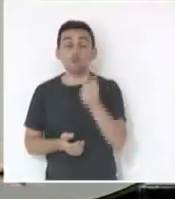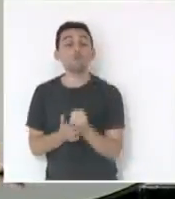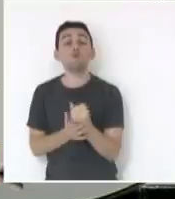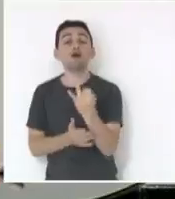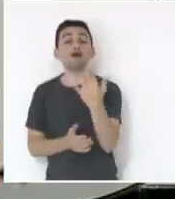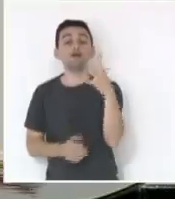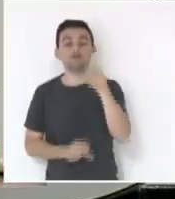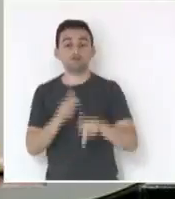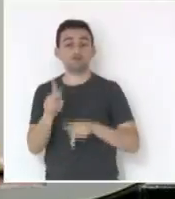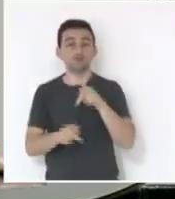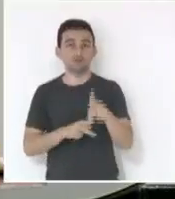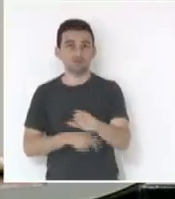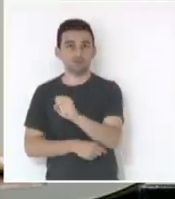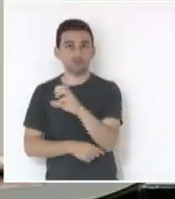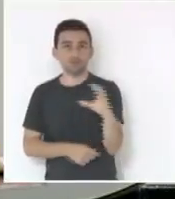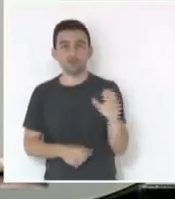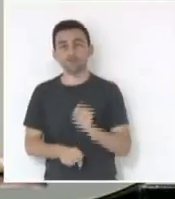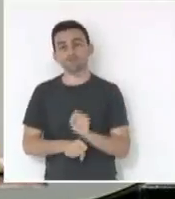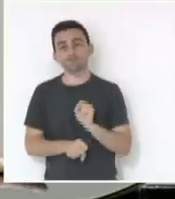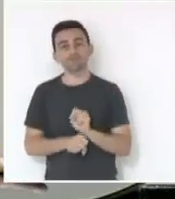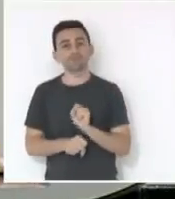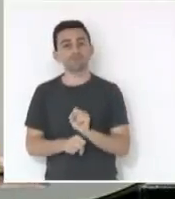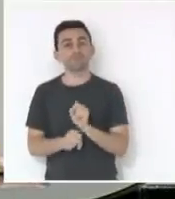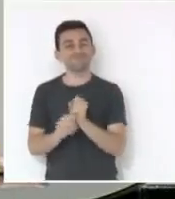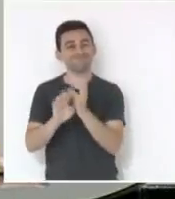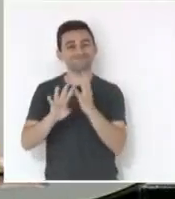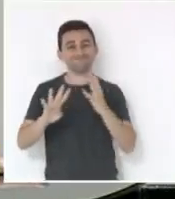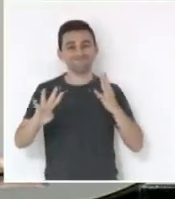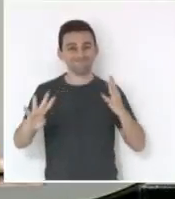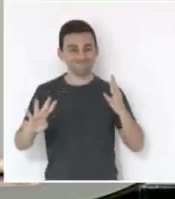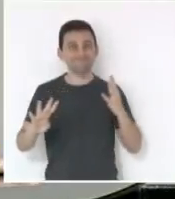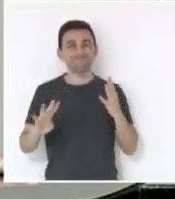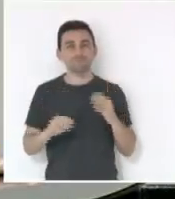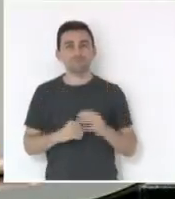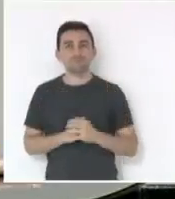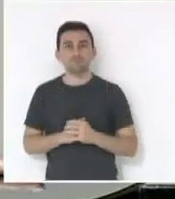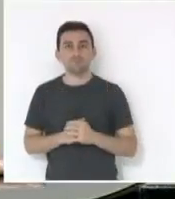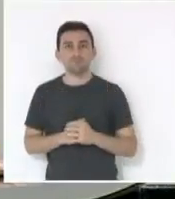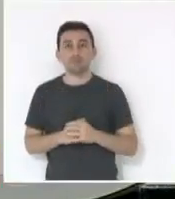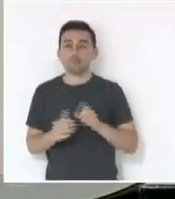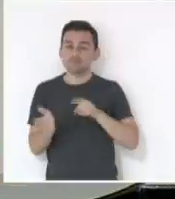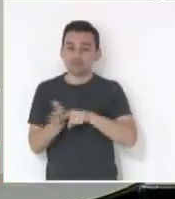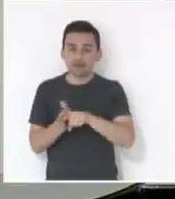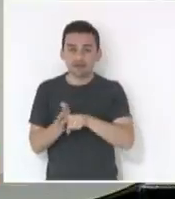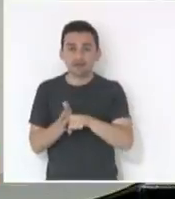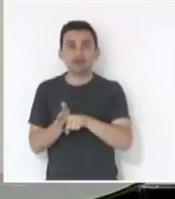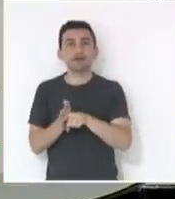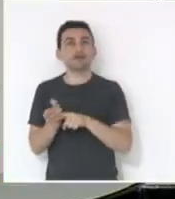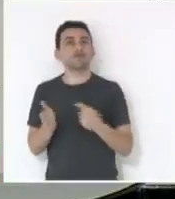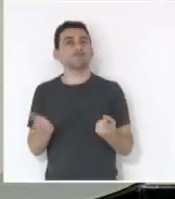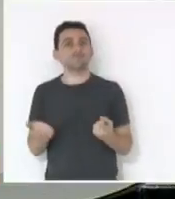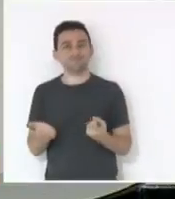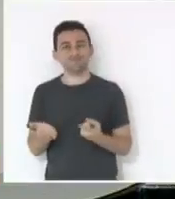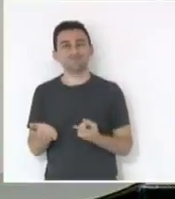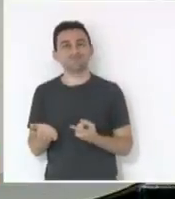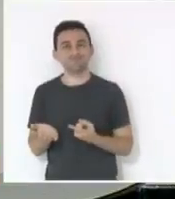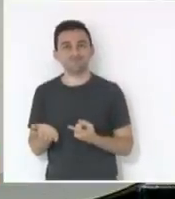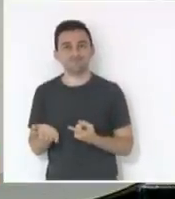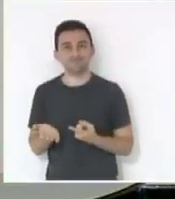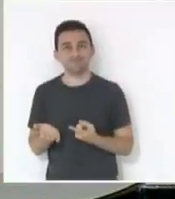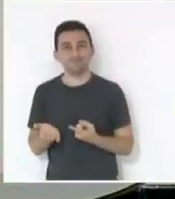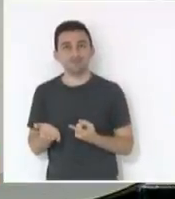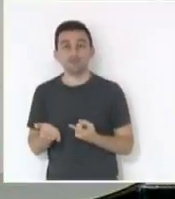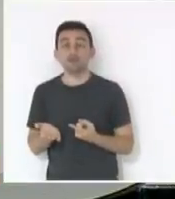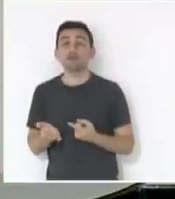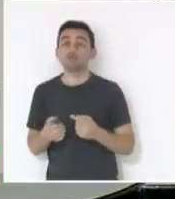catarinenses que estão aguardando nas filas de espera por exames, por procedimentos, e, portanto,